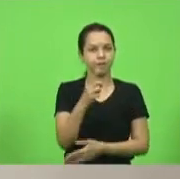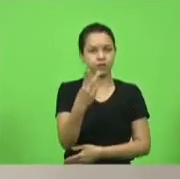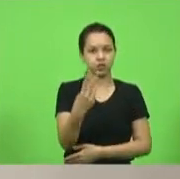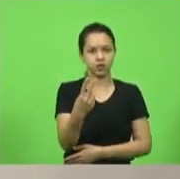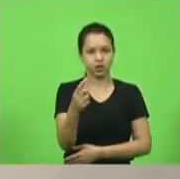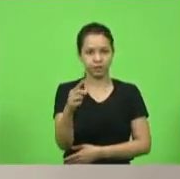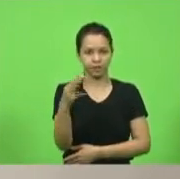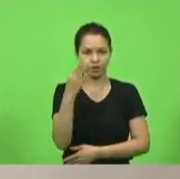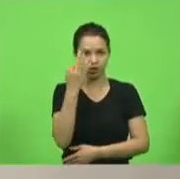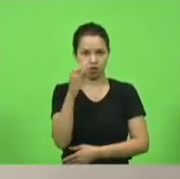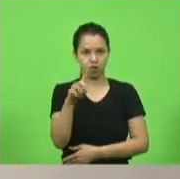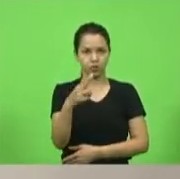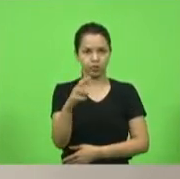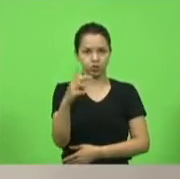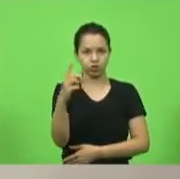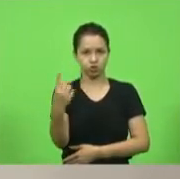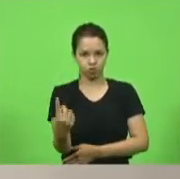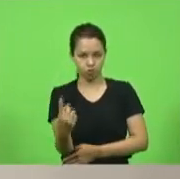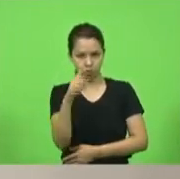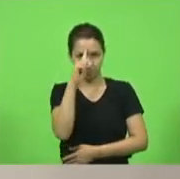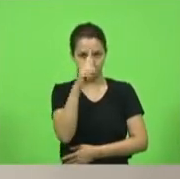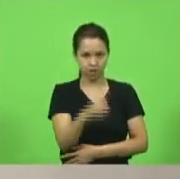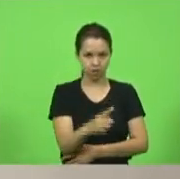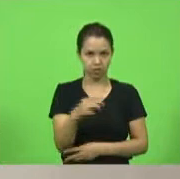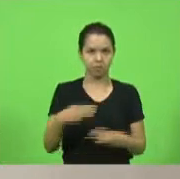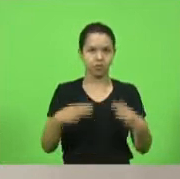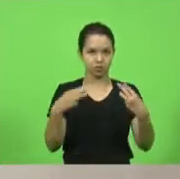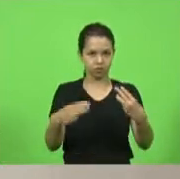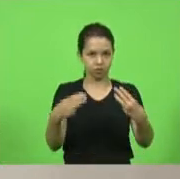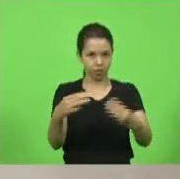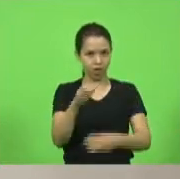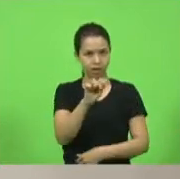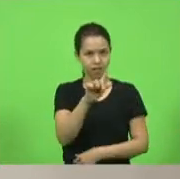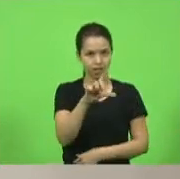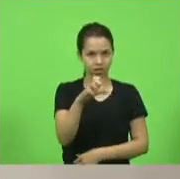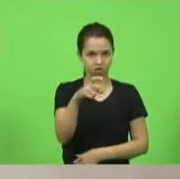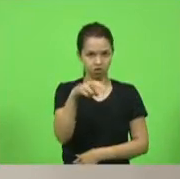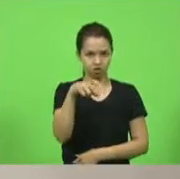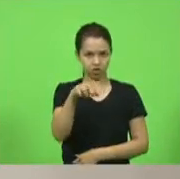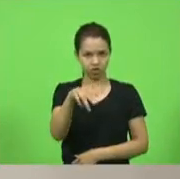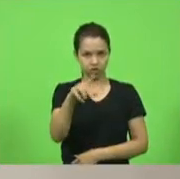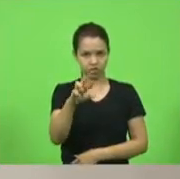determinação censória do ministro Alexandre de Moraes, em discussão.